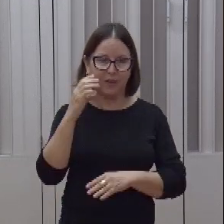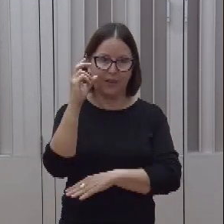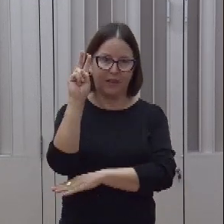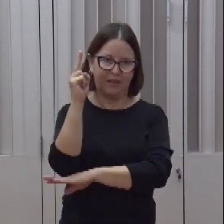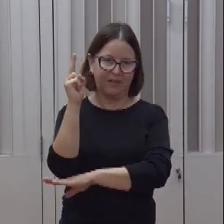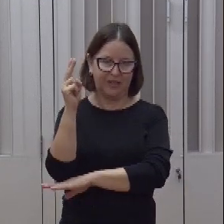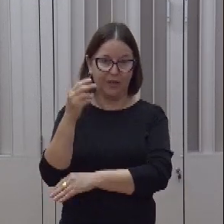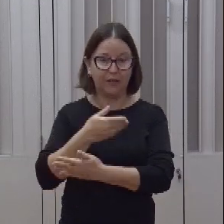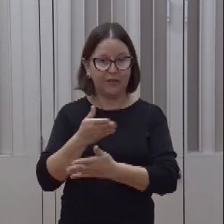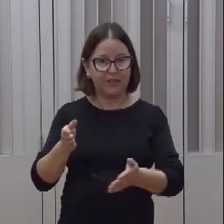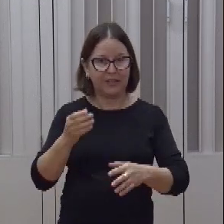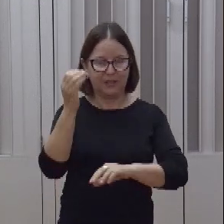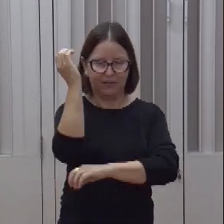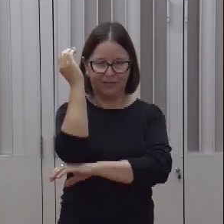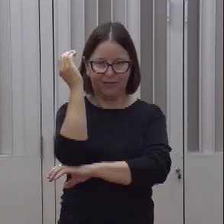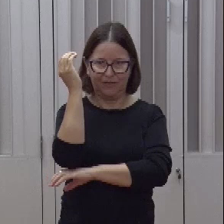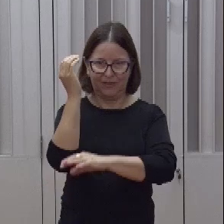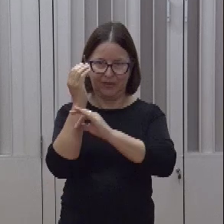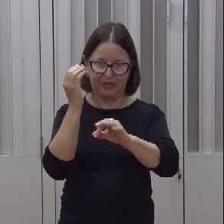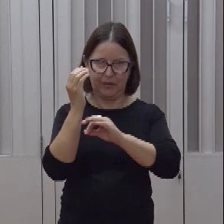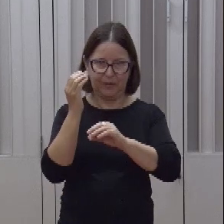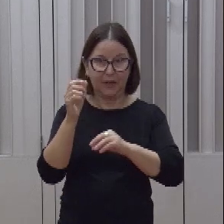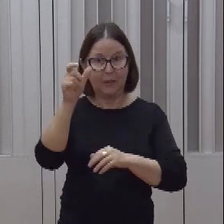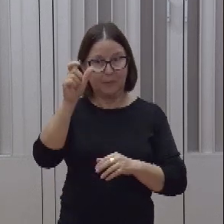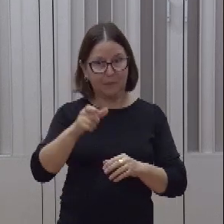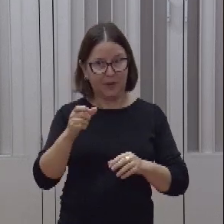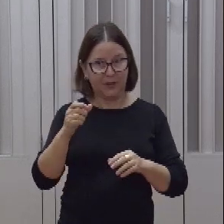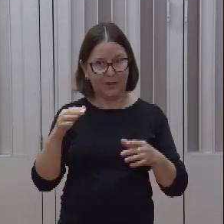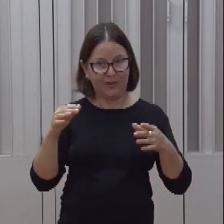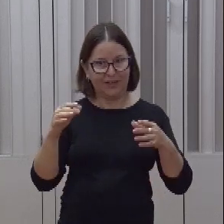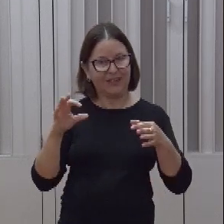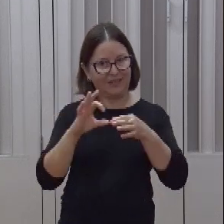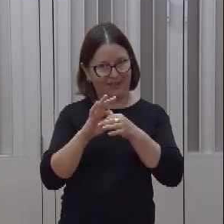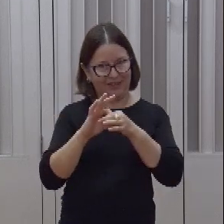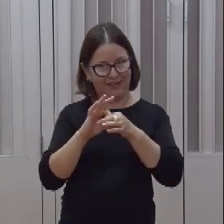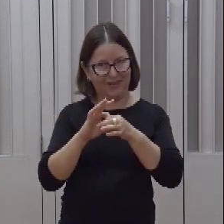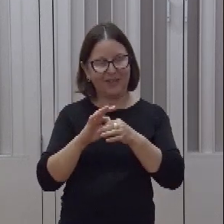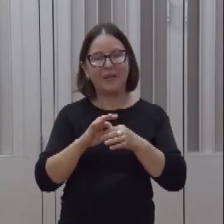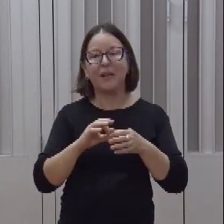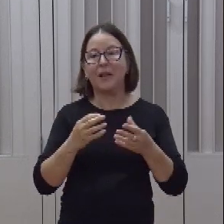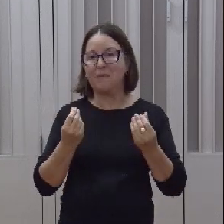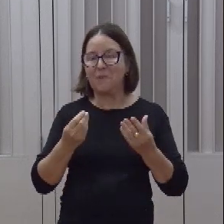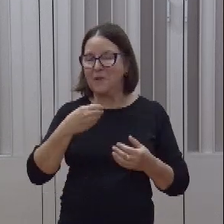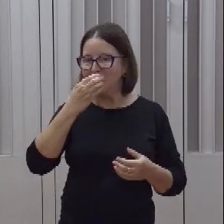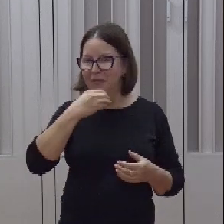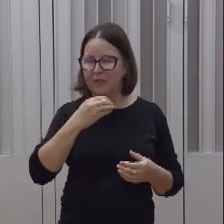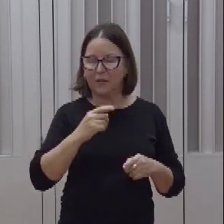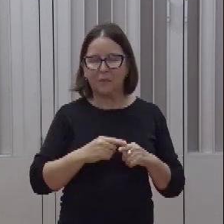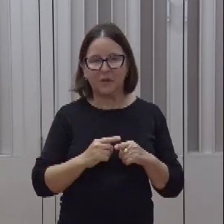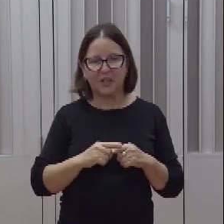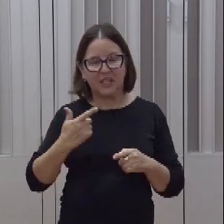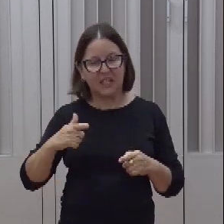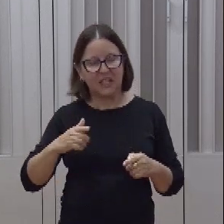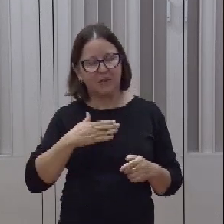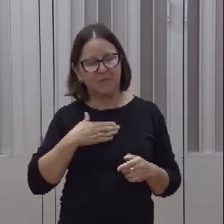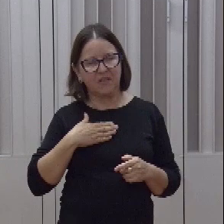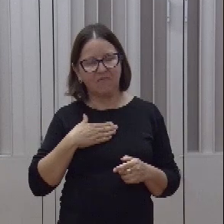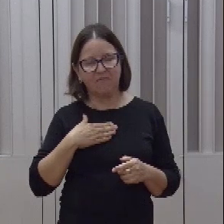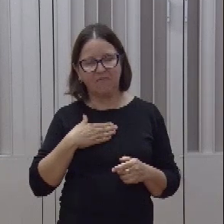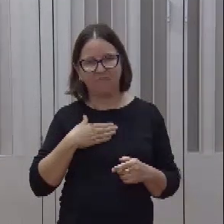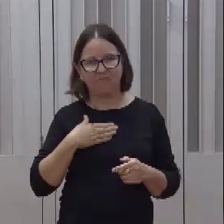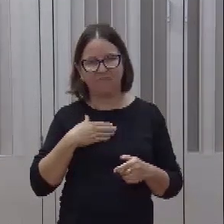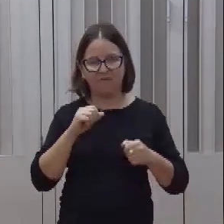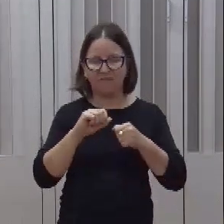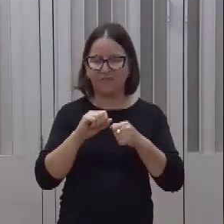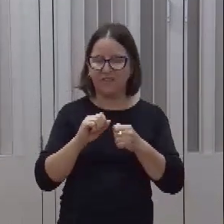ramos. Quem permanece em mim e eu nele, esse dá muito fruto, porque sem mim nada podeis fazer. Olha